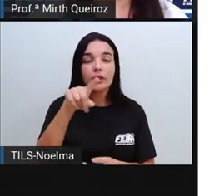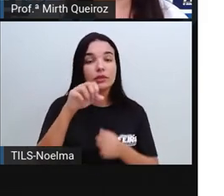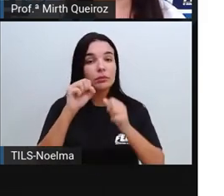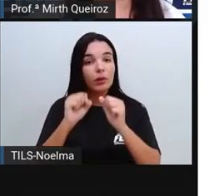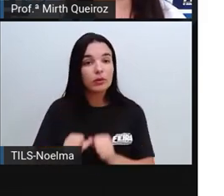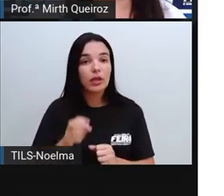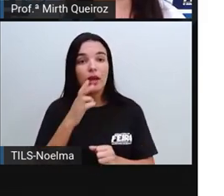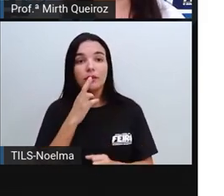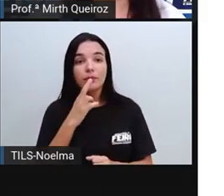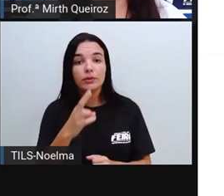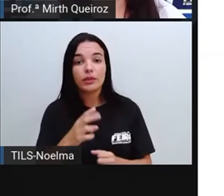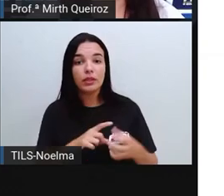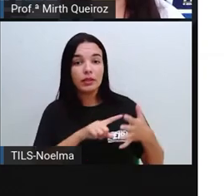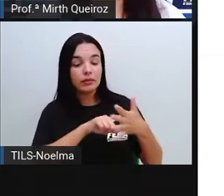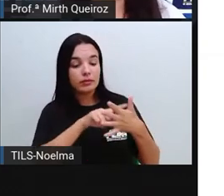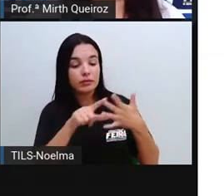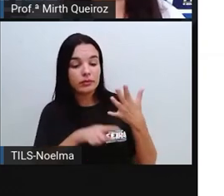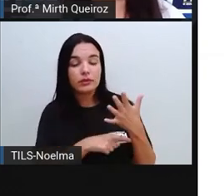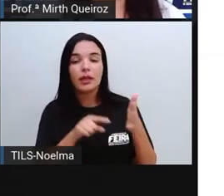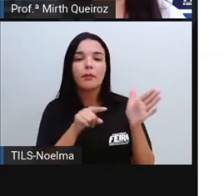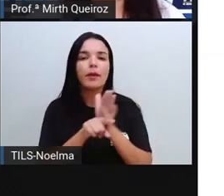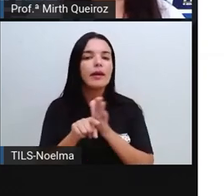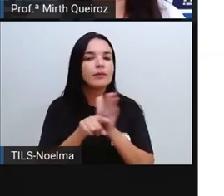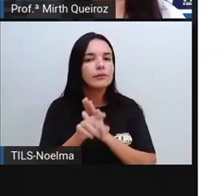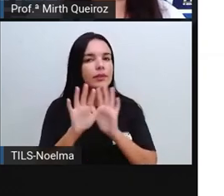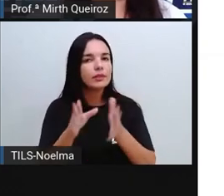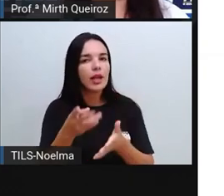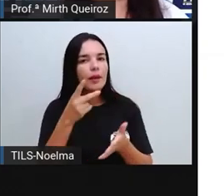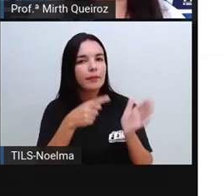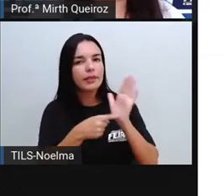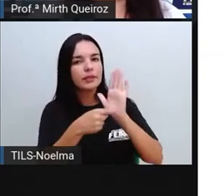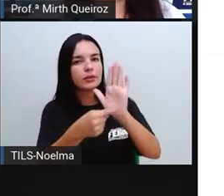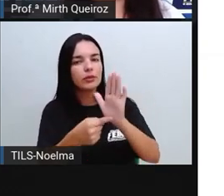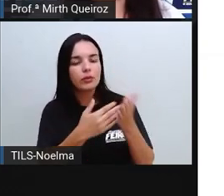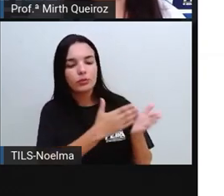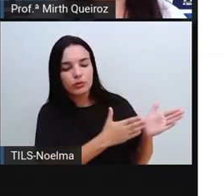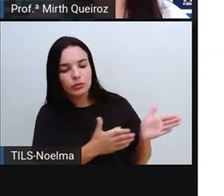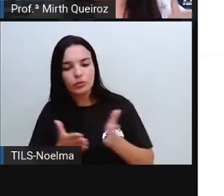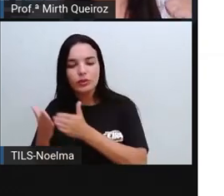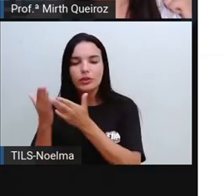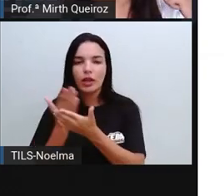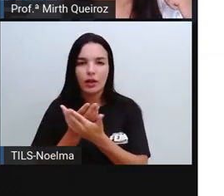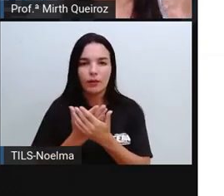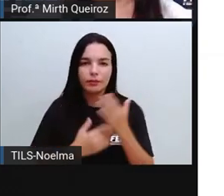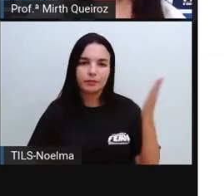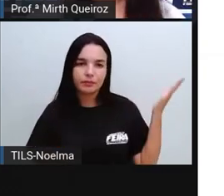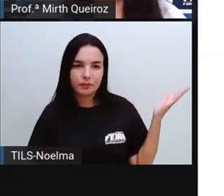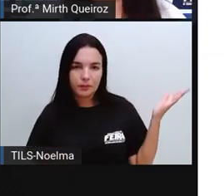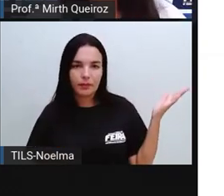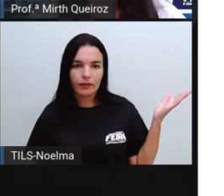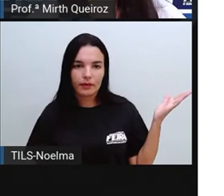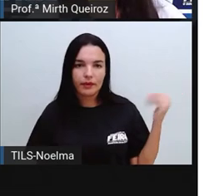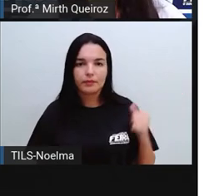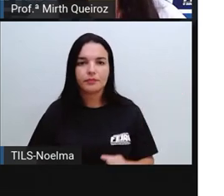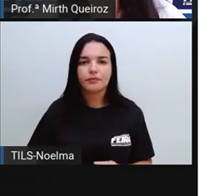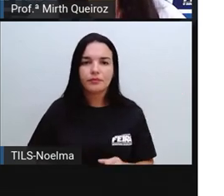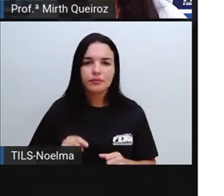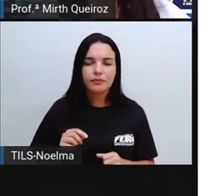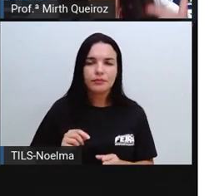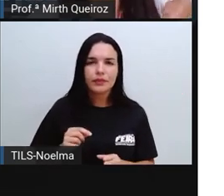podem responder as seguintes questões que a gente apresentou durante a aula. Quando